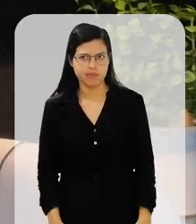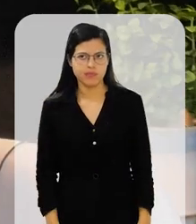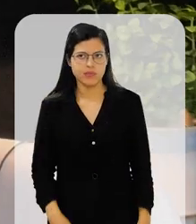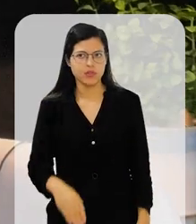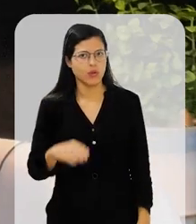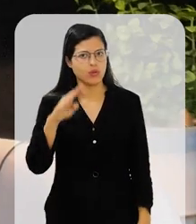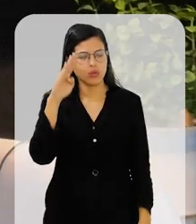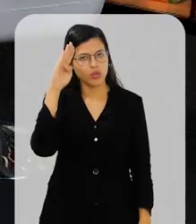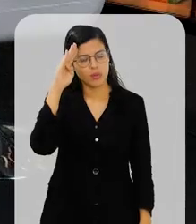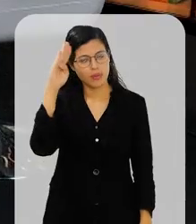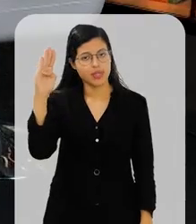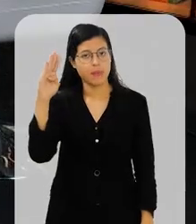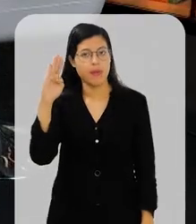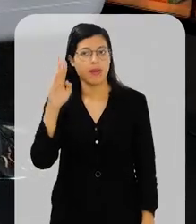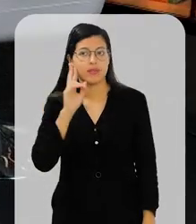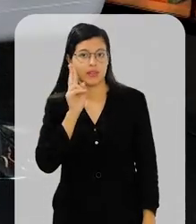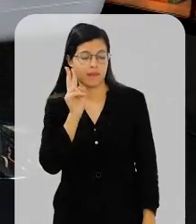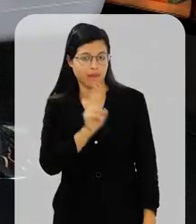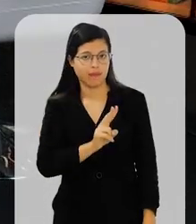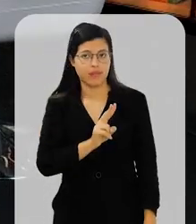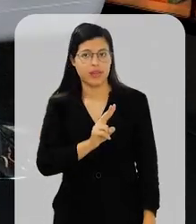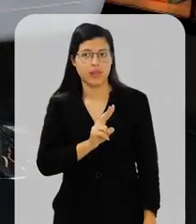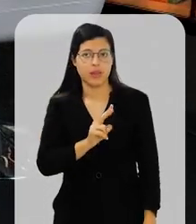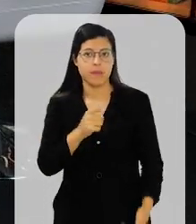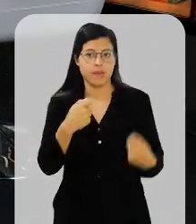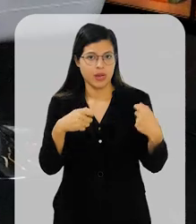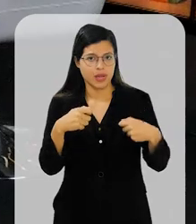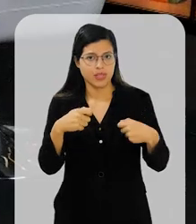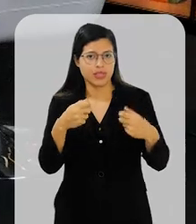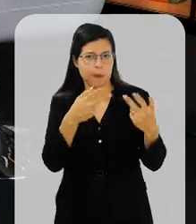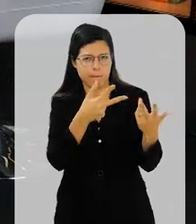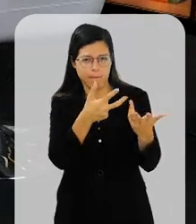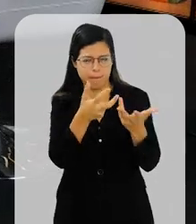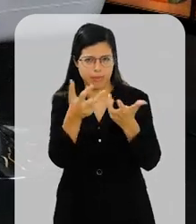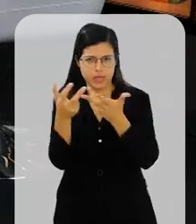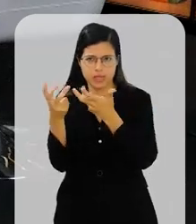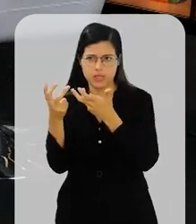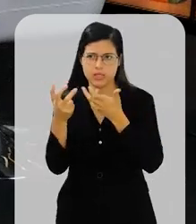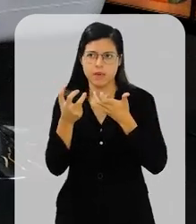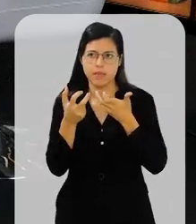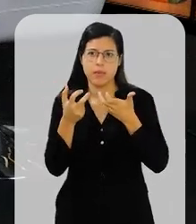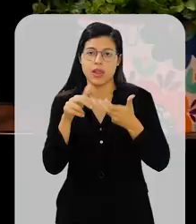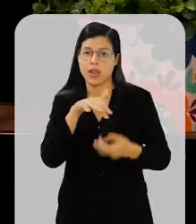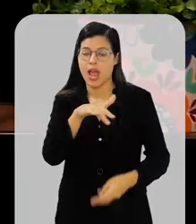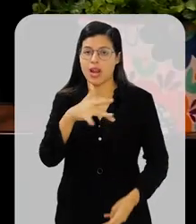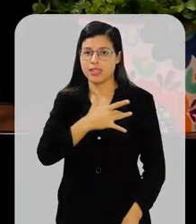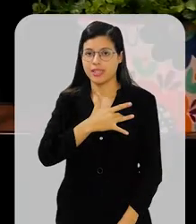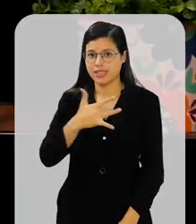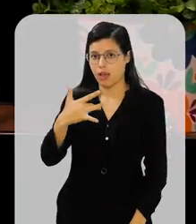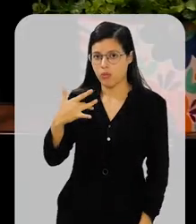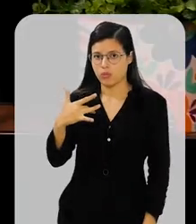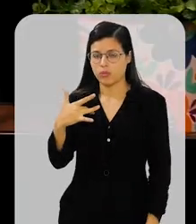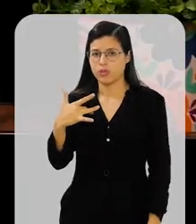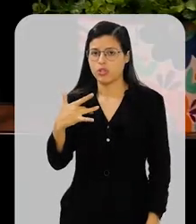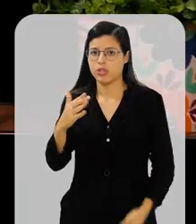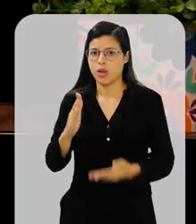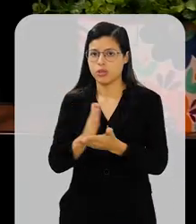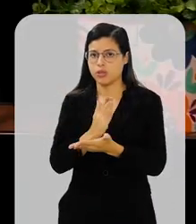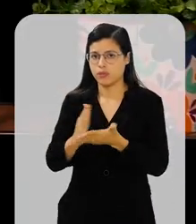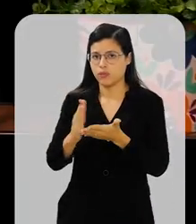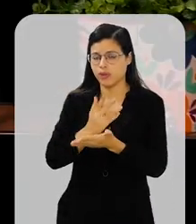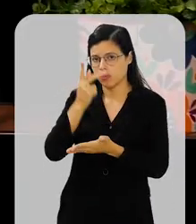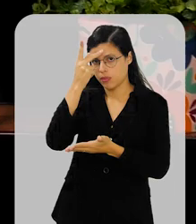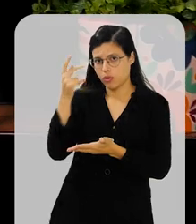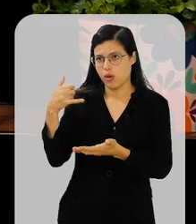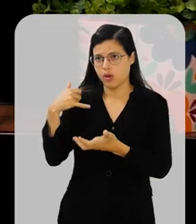Fátima? Ah, os principais casos que você vê, você tem que observar, inclusive, na parte da saúde, que às